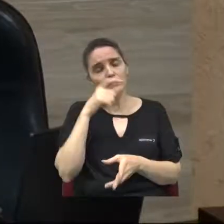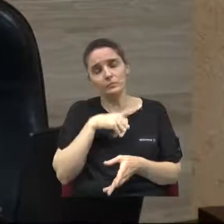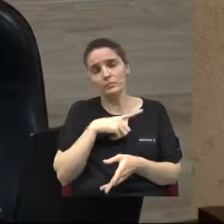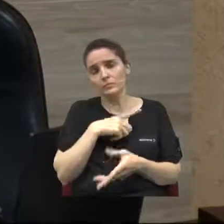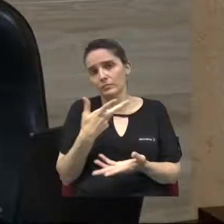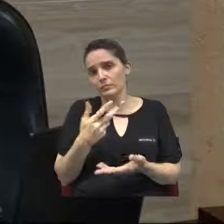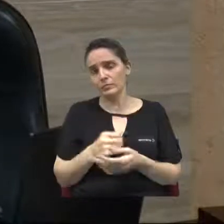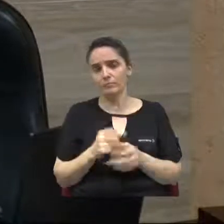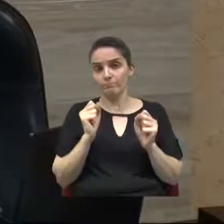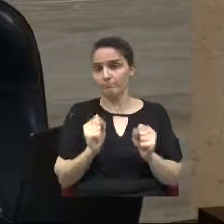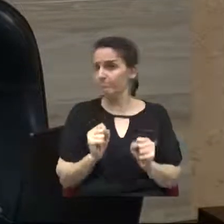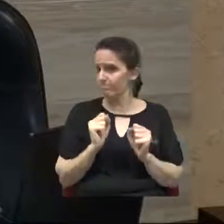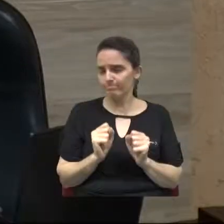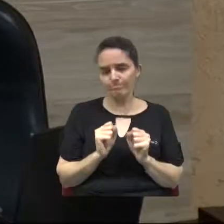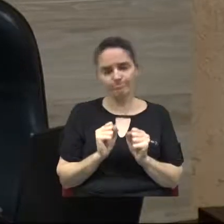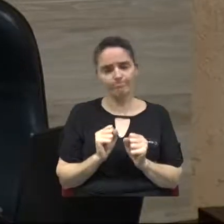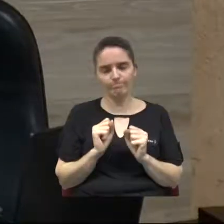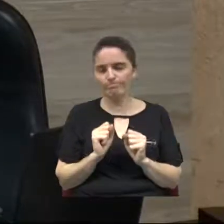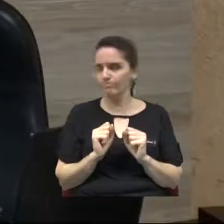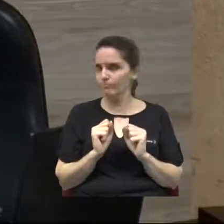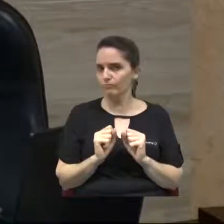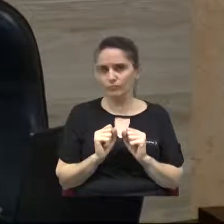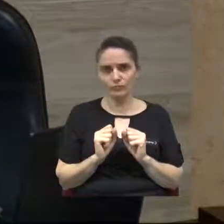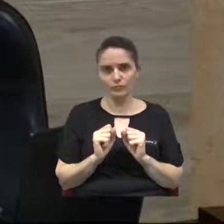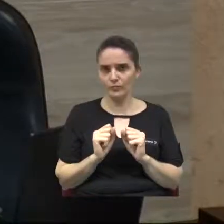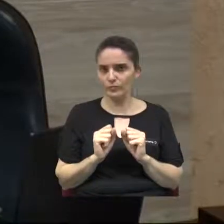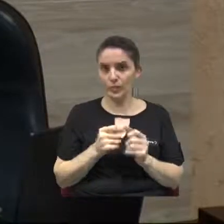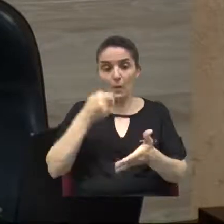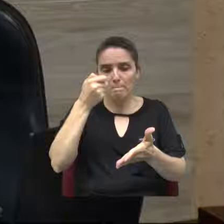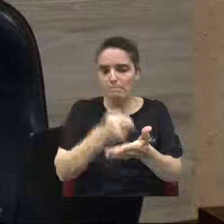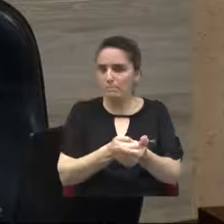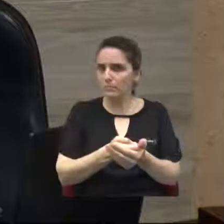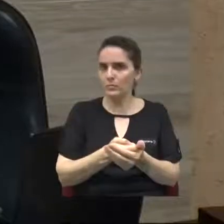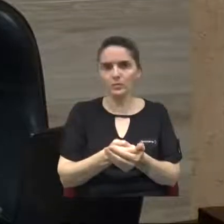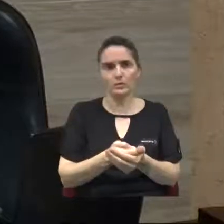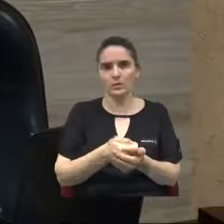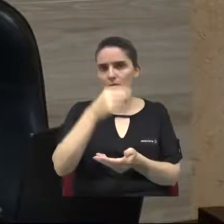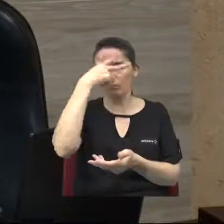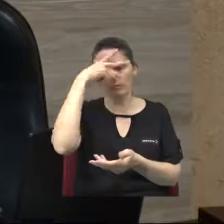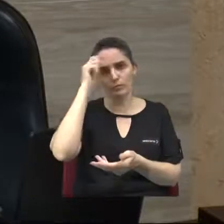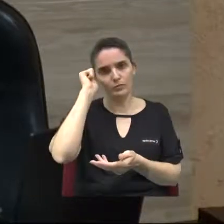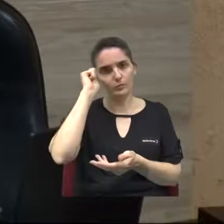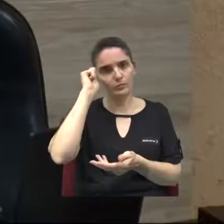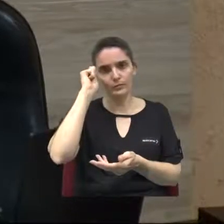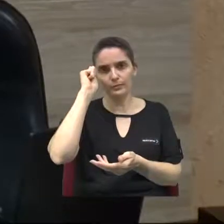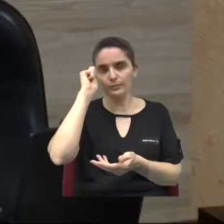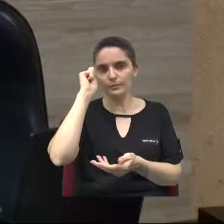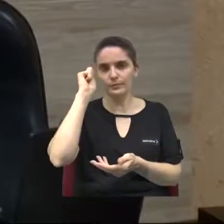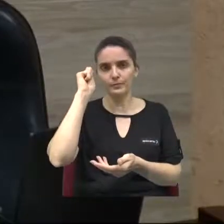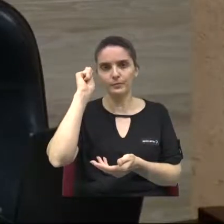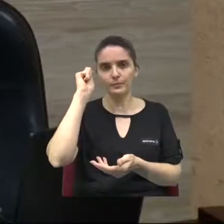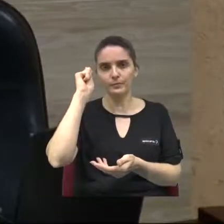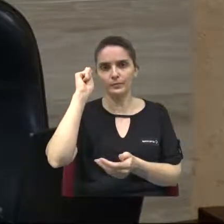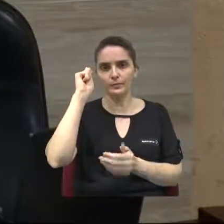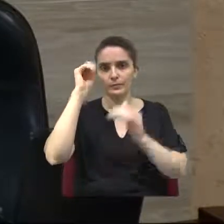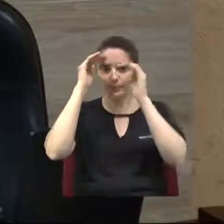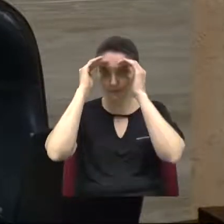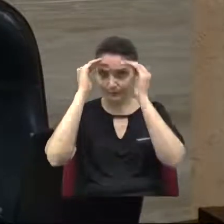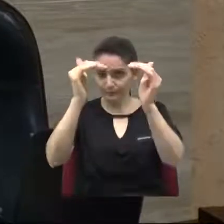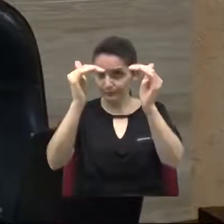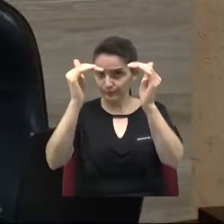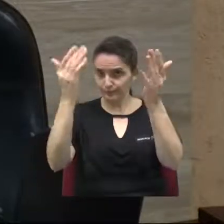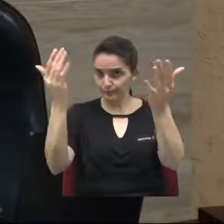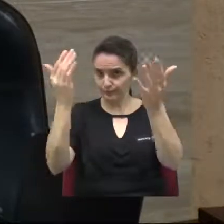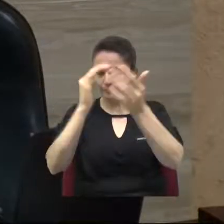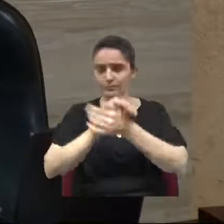não podemos obrigar em algumas áreas a fazer. Então, o senhor